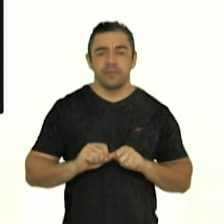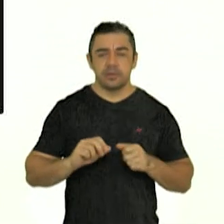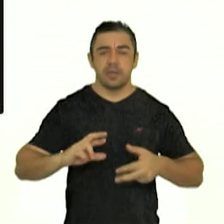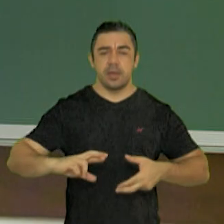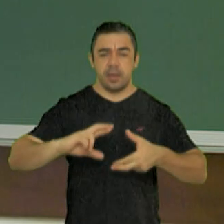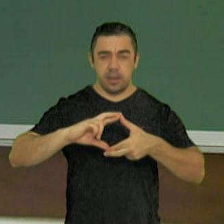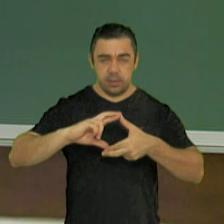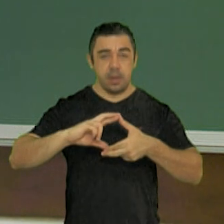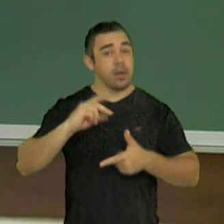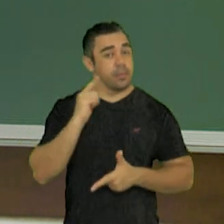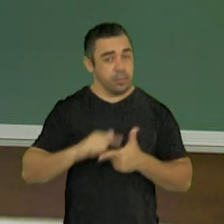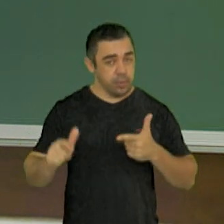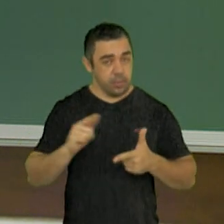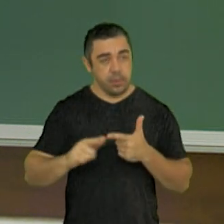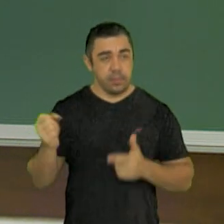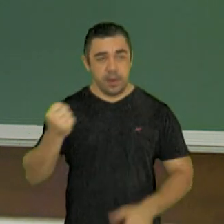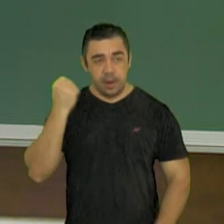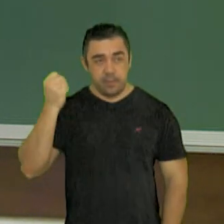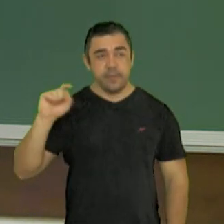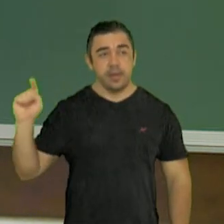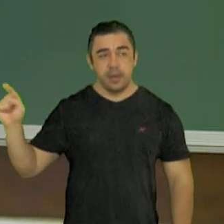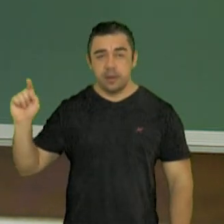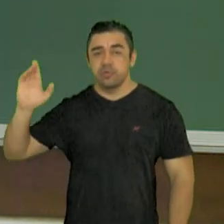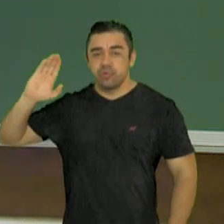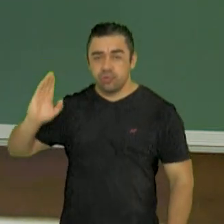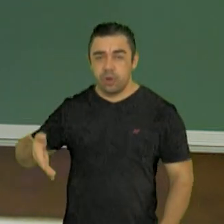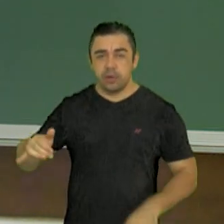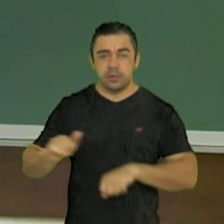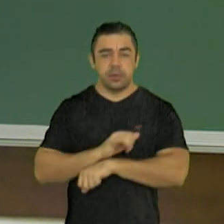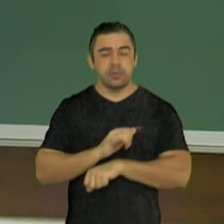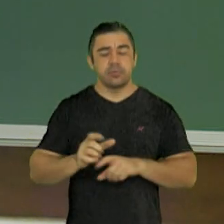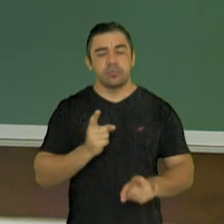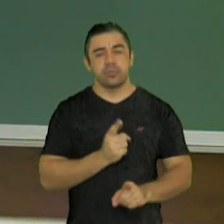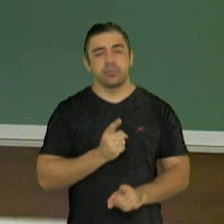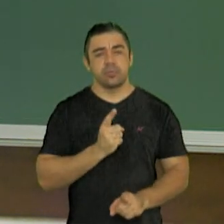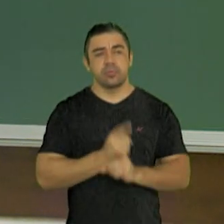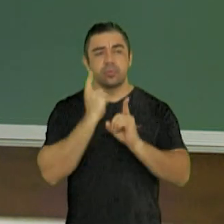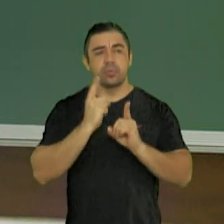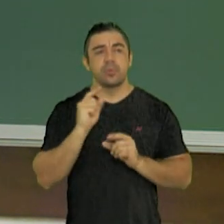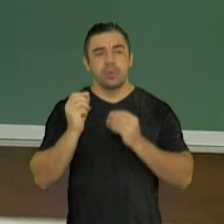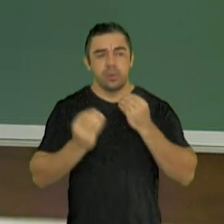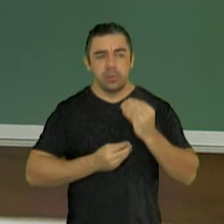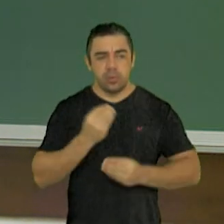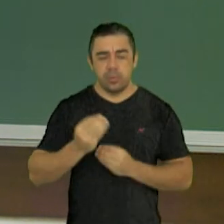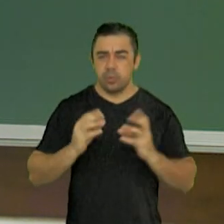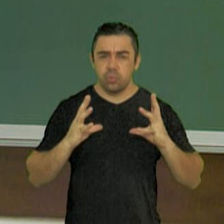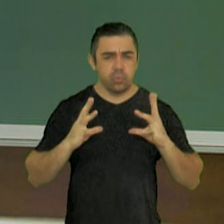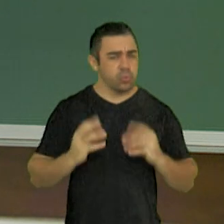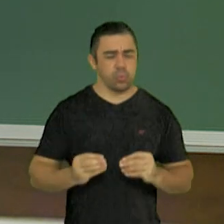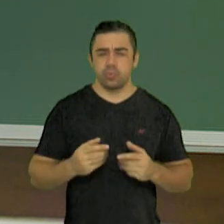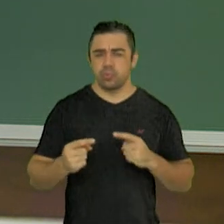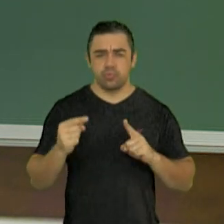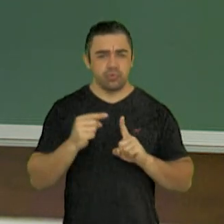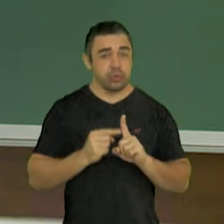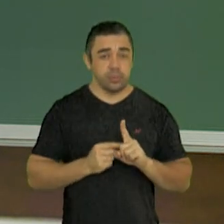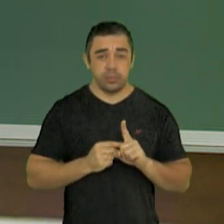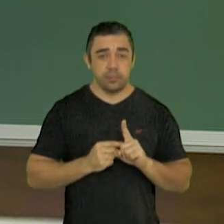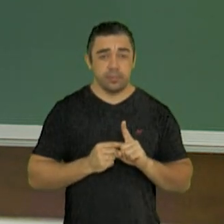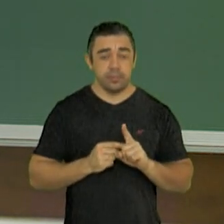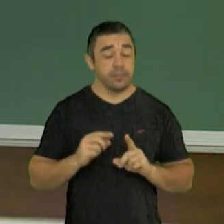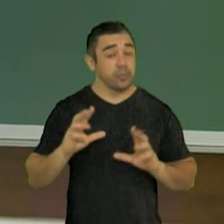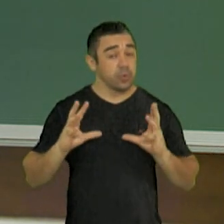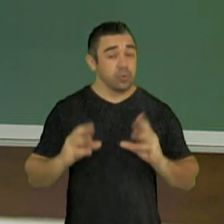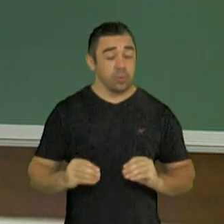Isso é um problema gravíssimo. Então, os australianos já descobriram aí reciclar todo tipo de plástico. Repito, nem